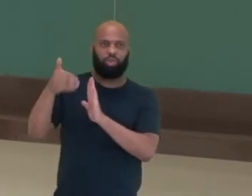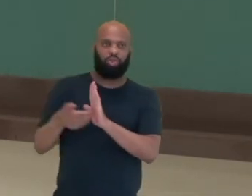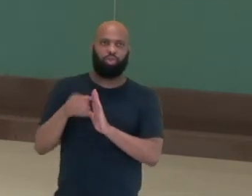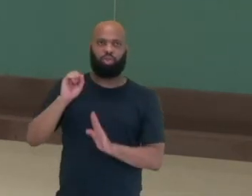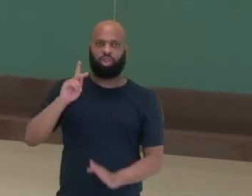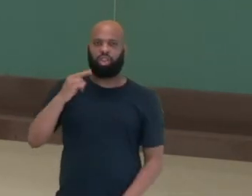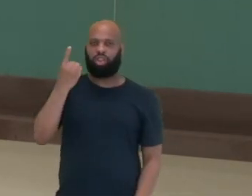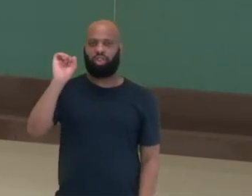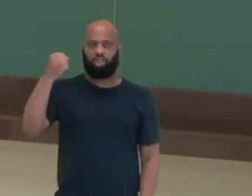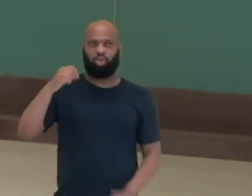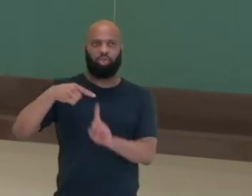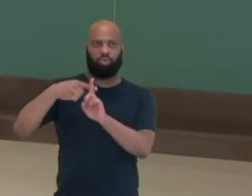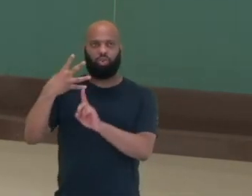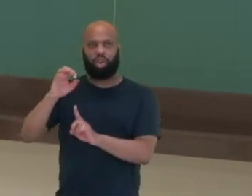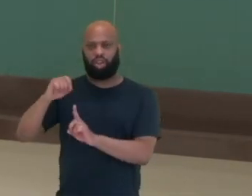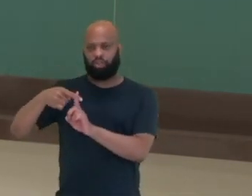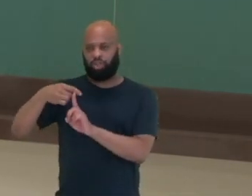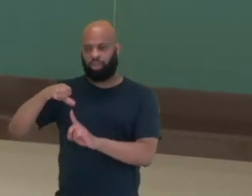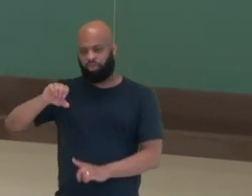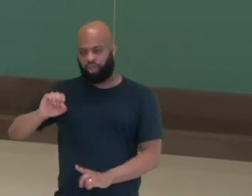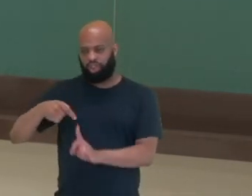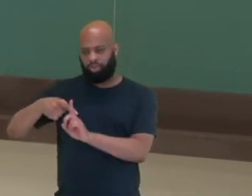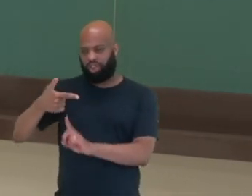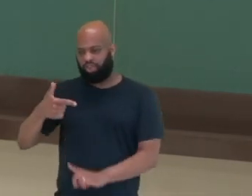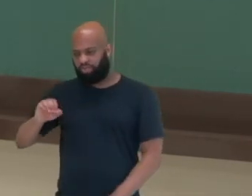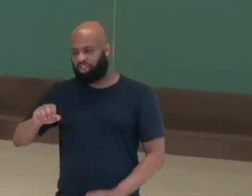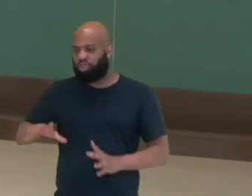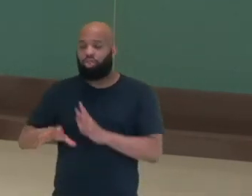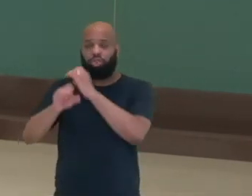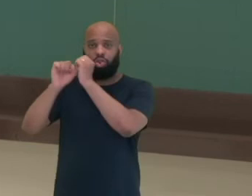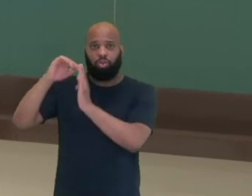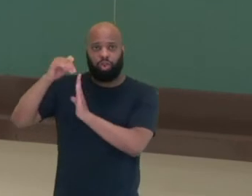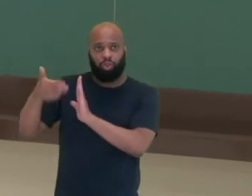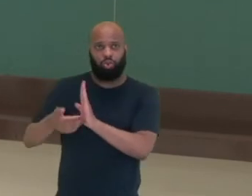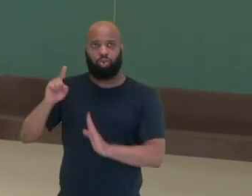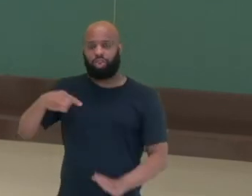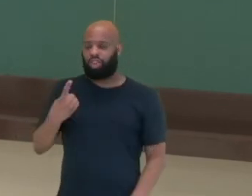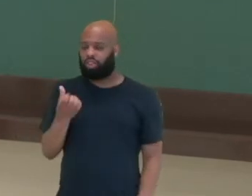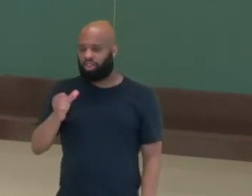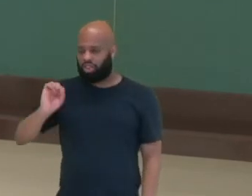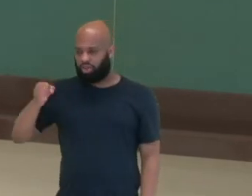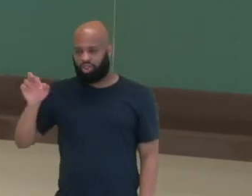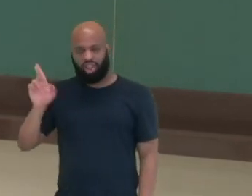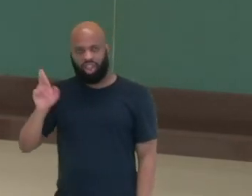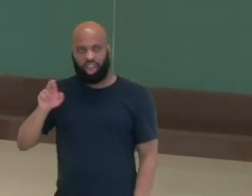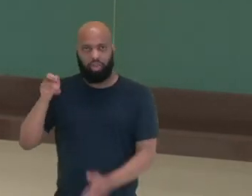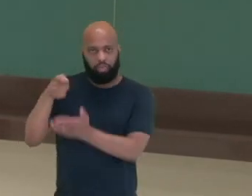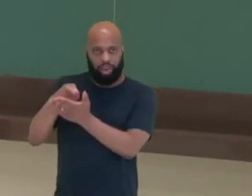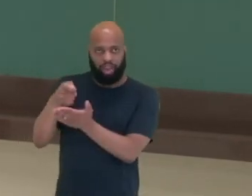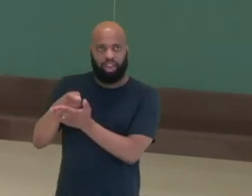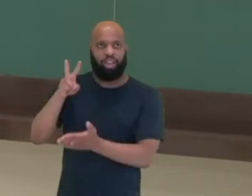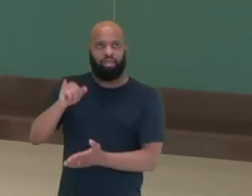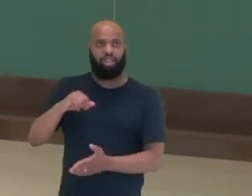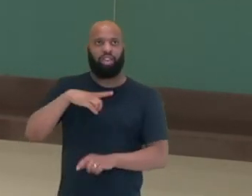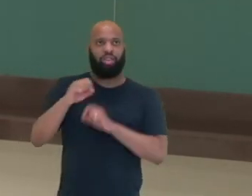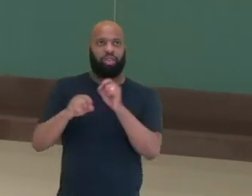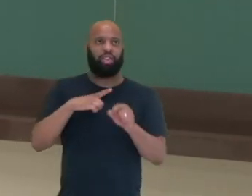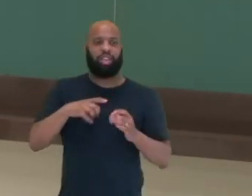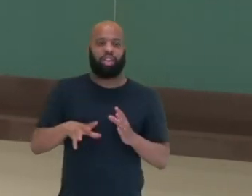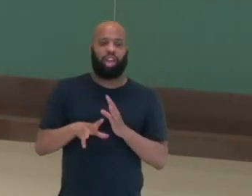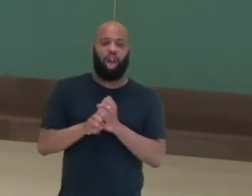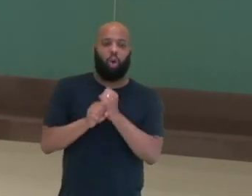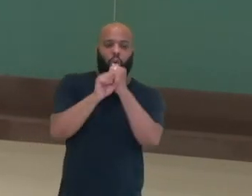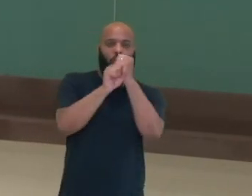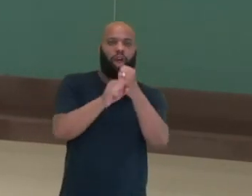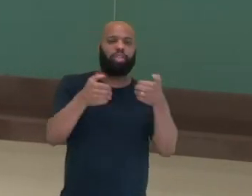mais 40 mais 90 mais 20. Somando tudo isso, vai dar 168, tá? Lembrando que a gente teve que calcular por